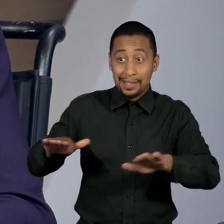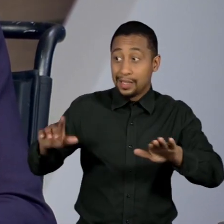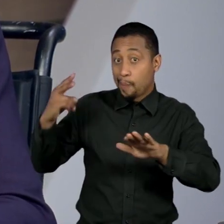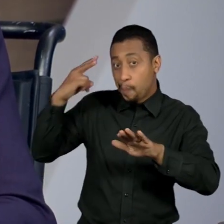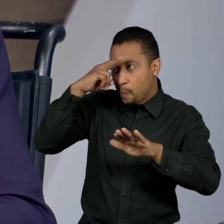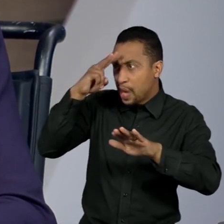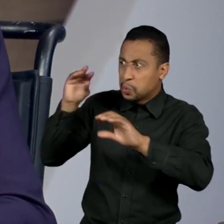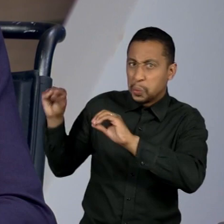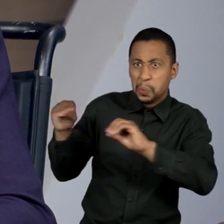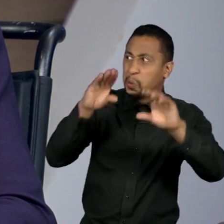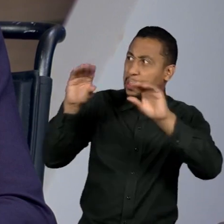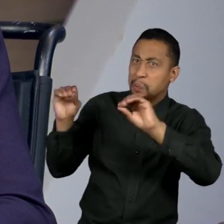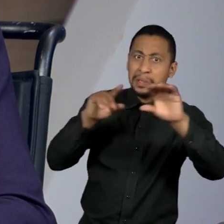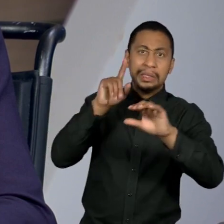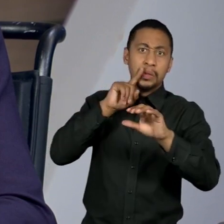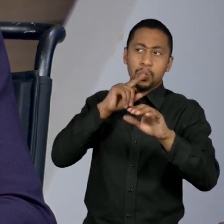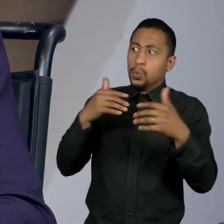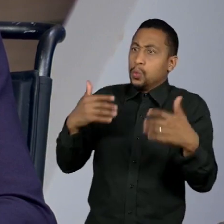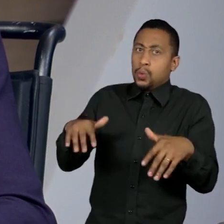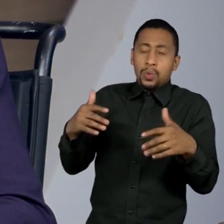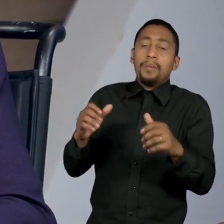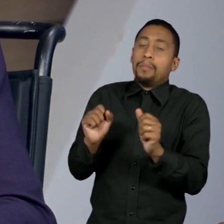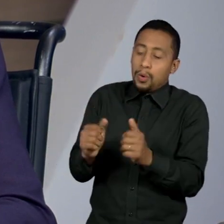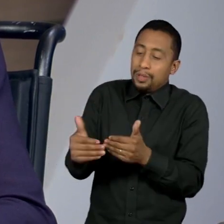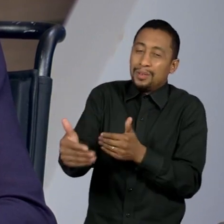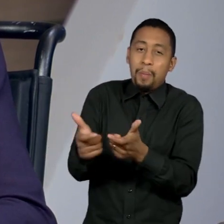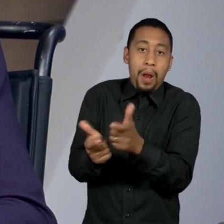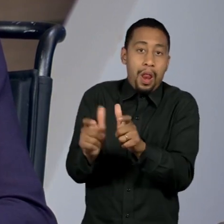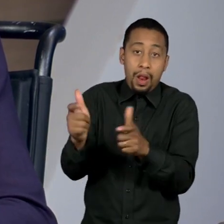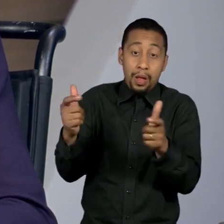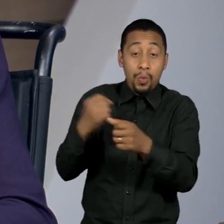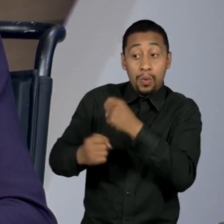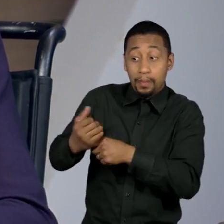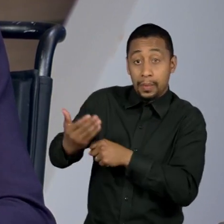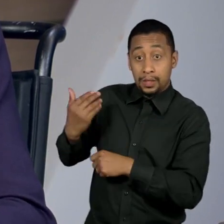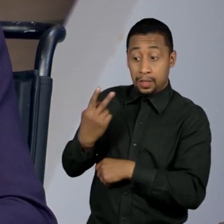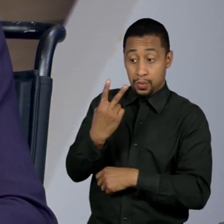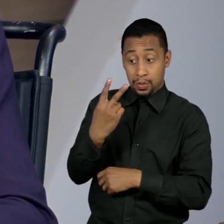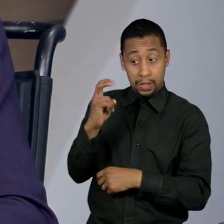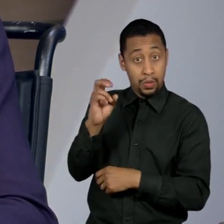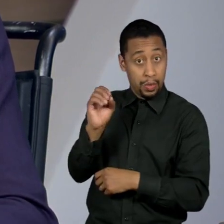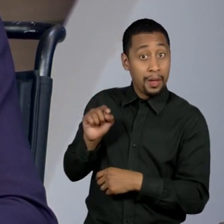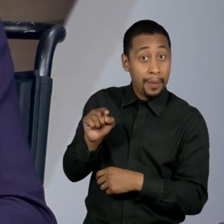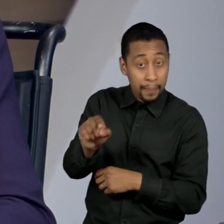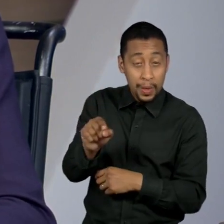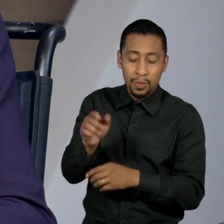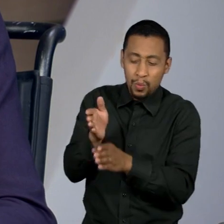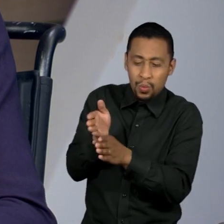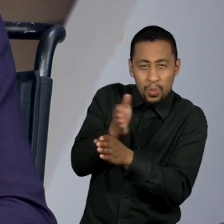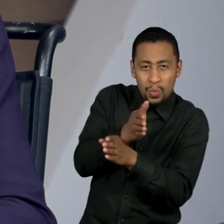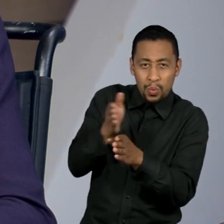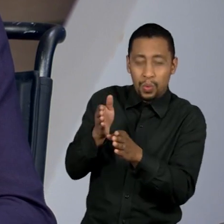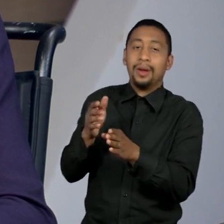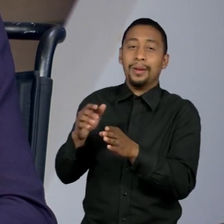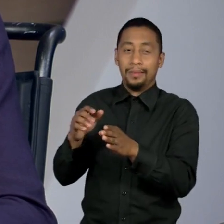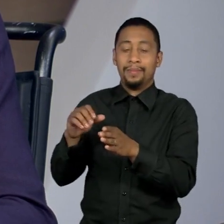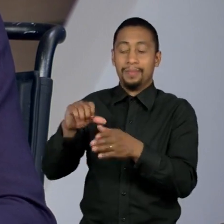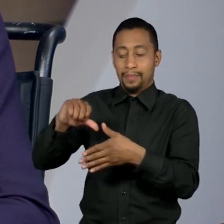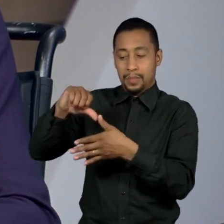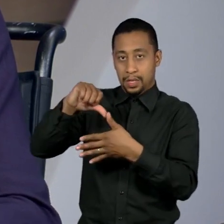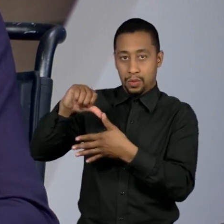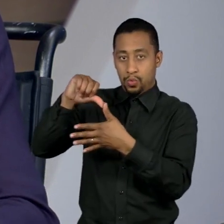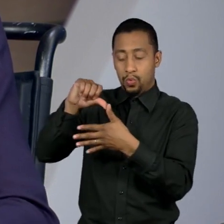integração, né, e de acolhimento dessas pessoas. Só para a gente ter uma ideia, no início desse ano, mais de 111 mil migrantes foram detidos em condição irregular no